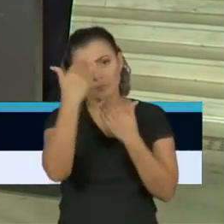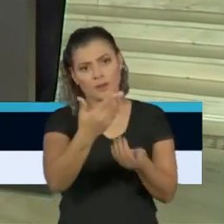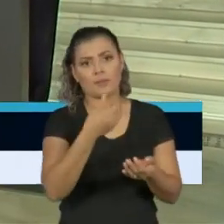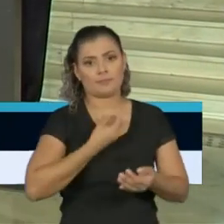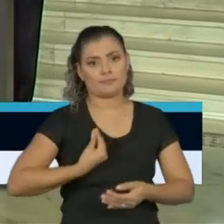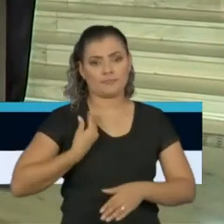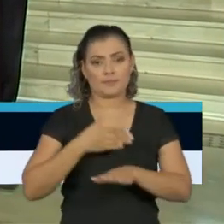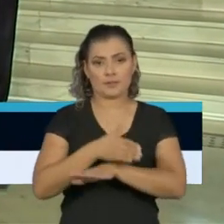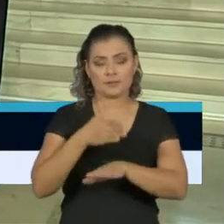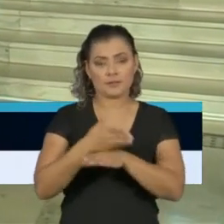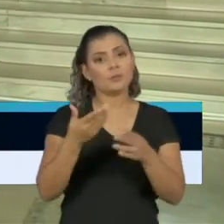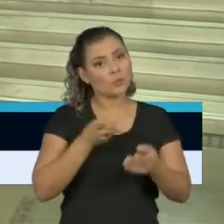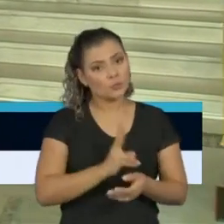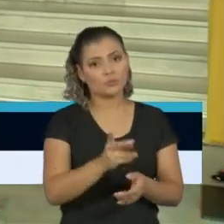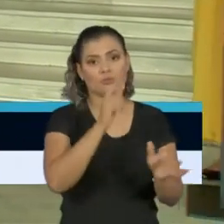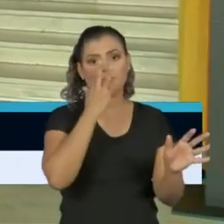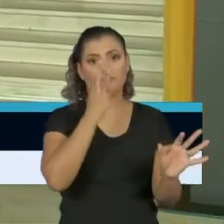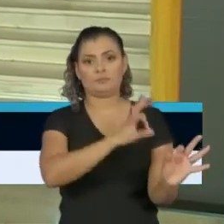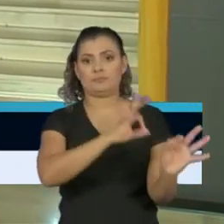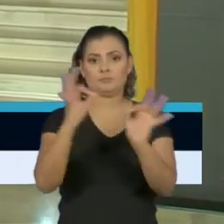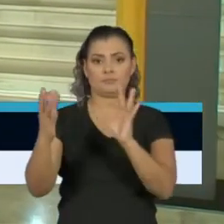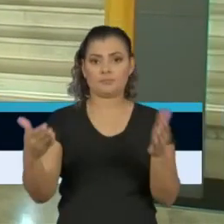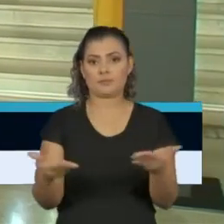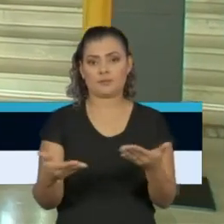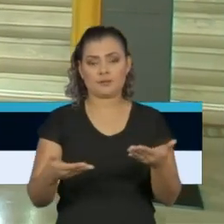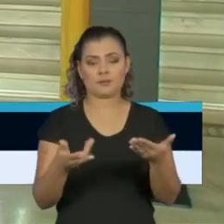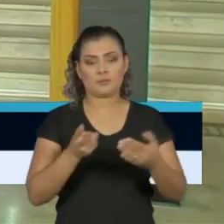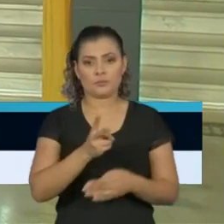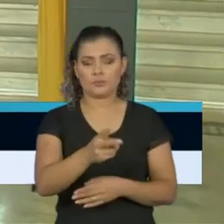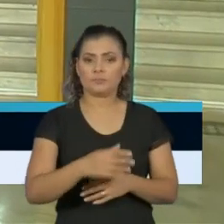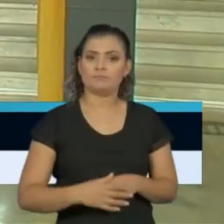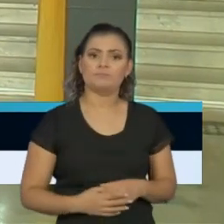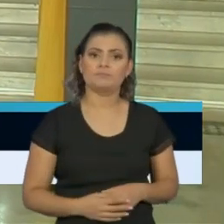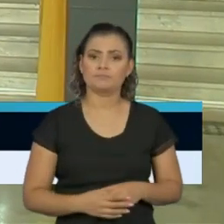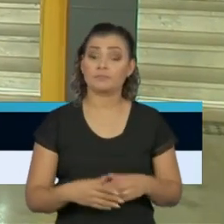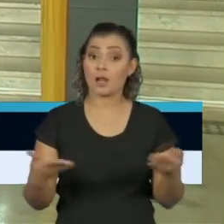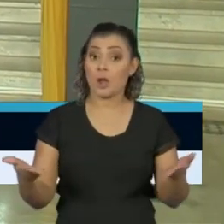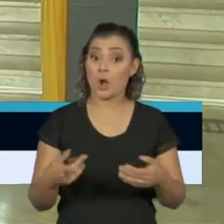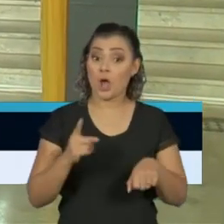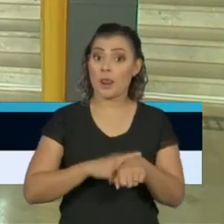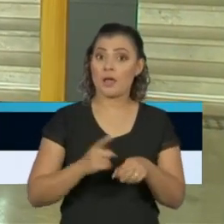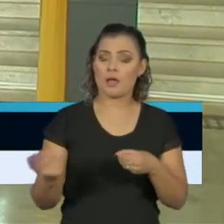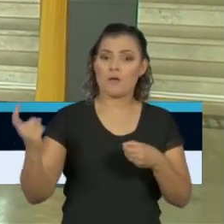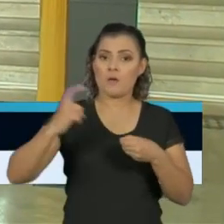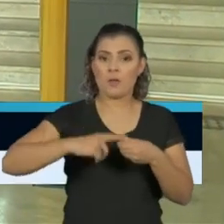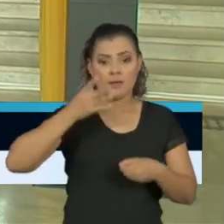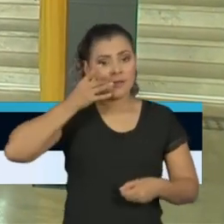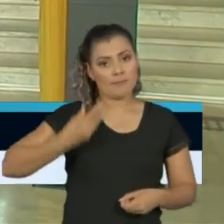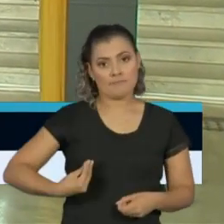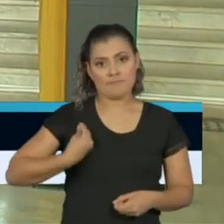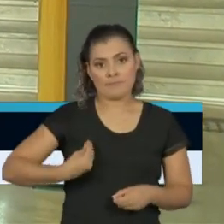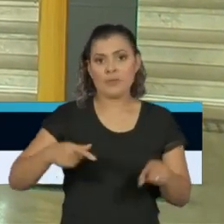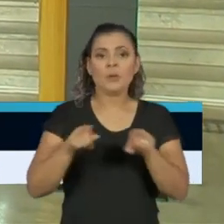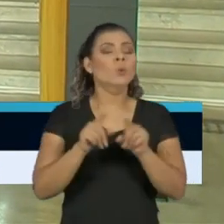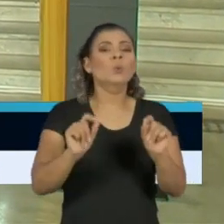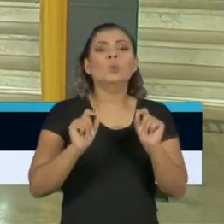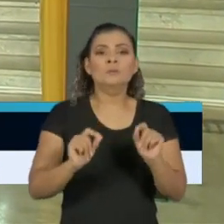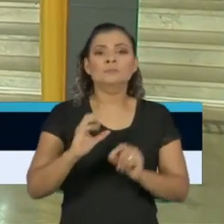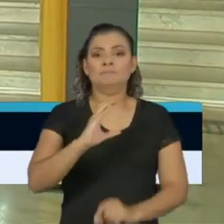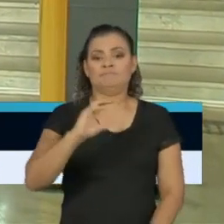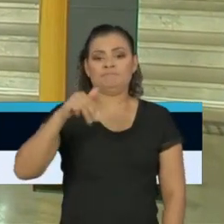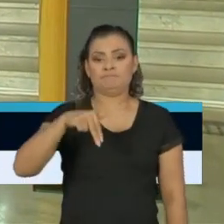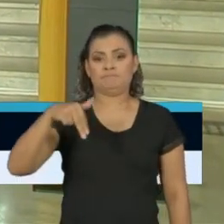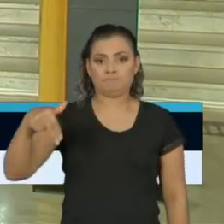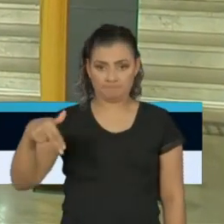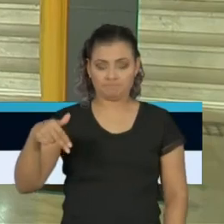participação. Continue acompanhando a nossa coletiva. Neste momento, vamos voltar presencialmente com a